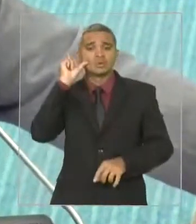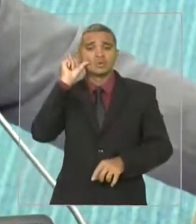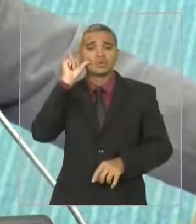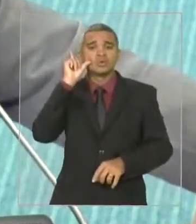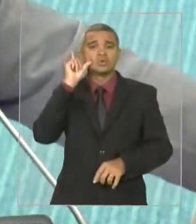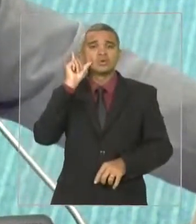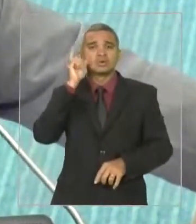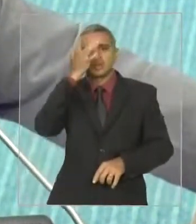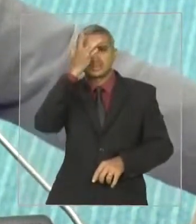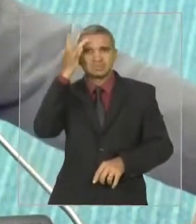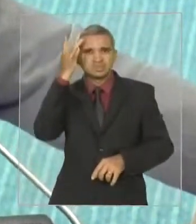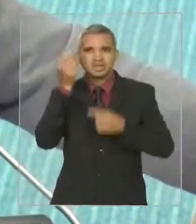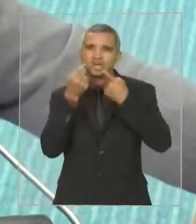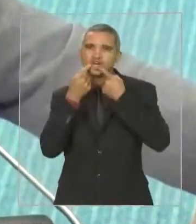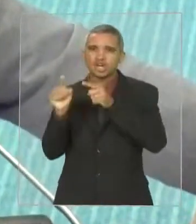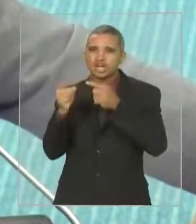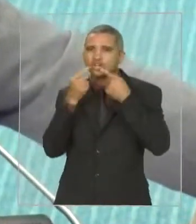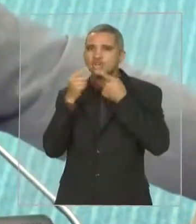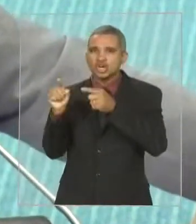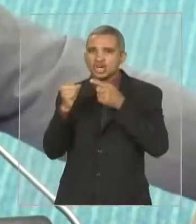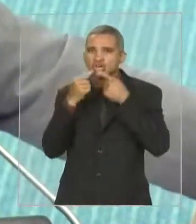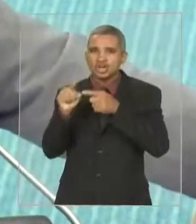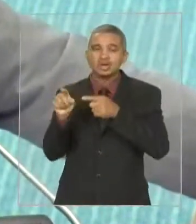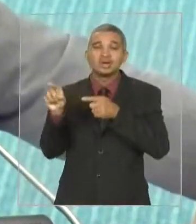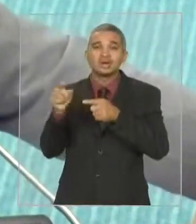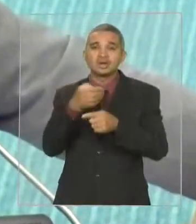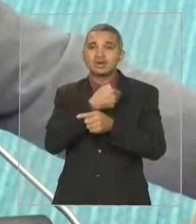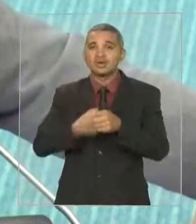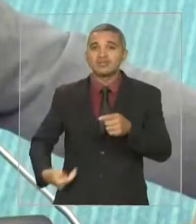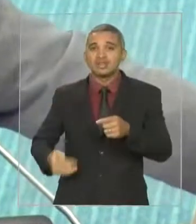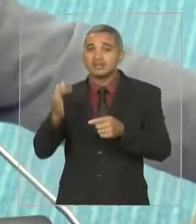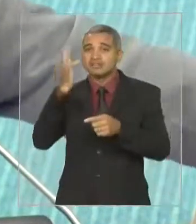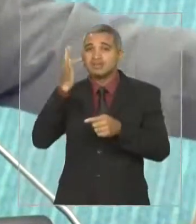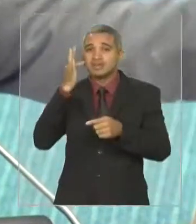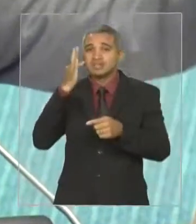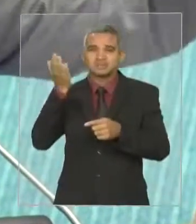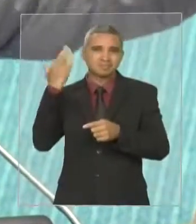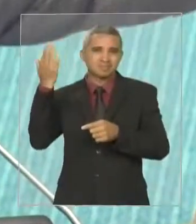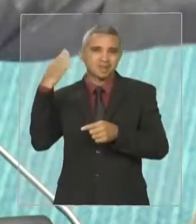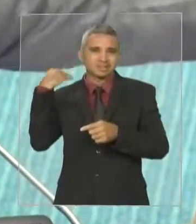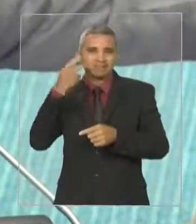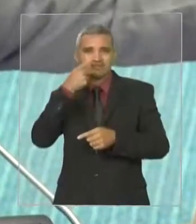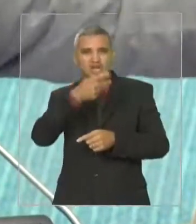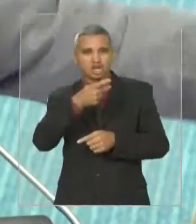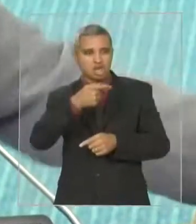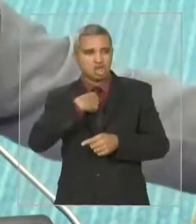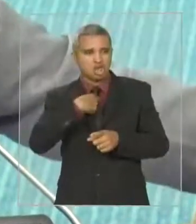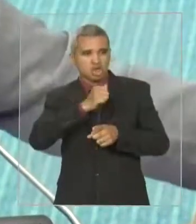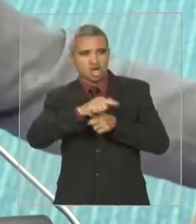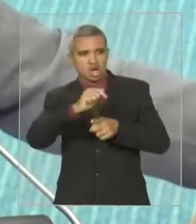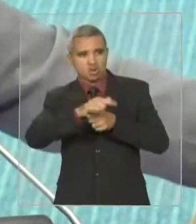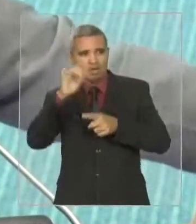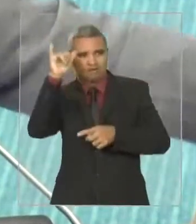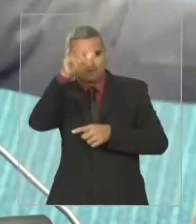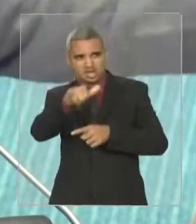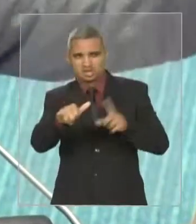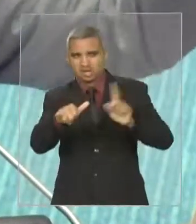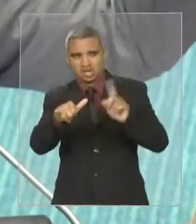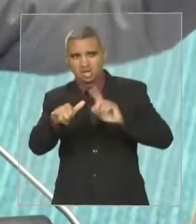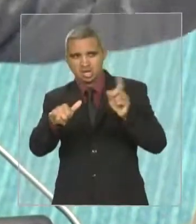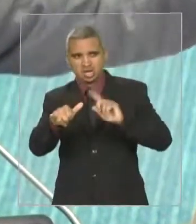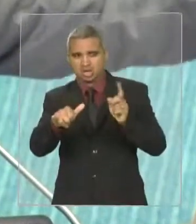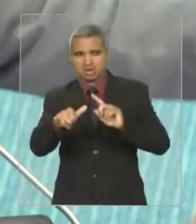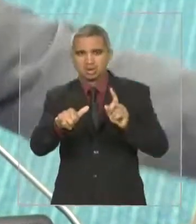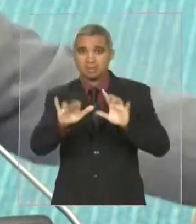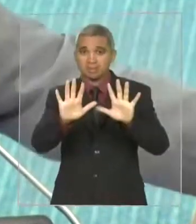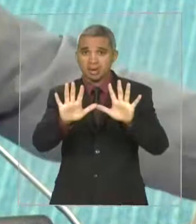criticava voo de aeronave, que jamais faria isso, porque alugar aeronave era deixar de construir hospitais. Chegou ontem em